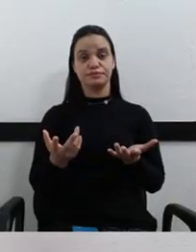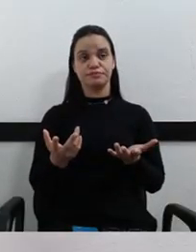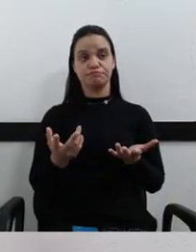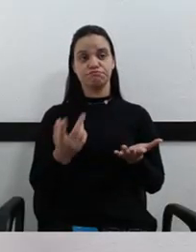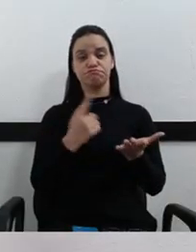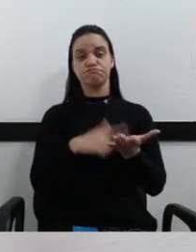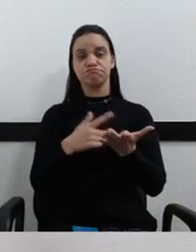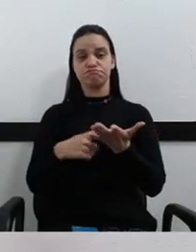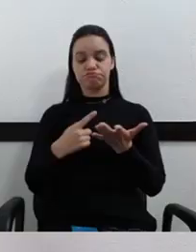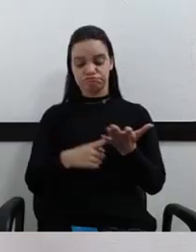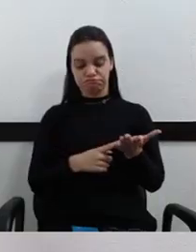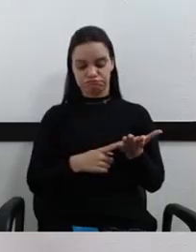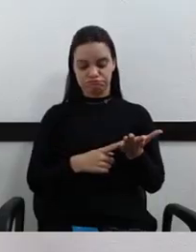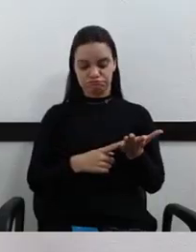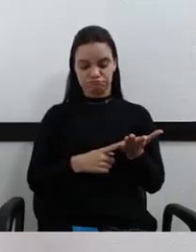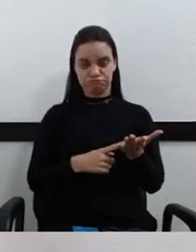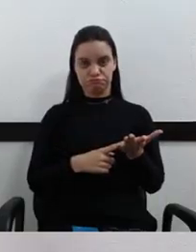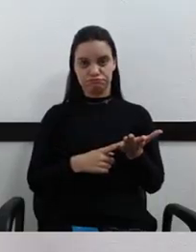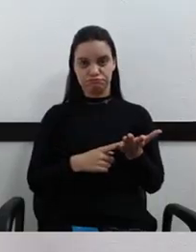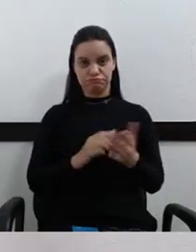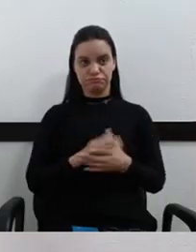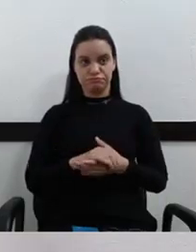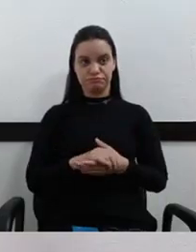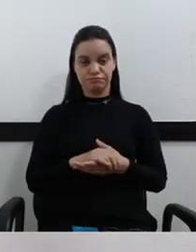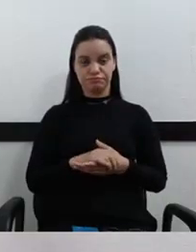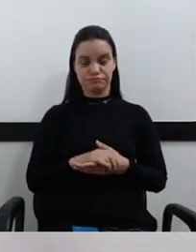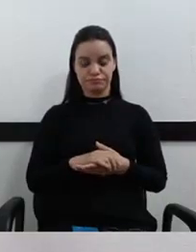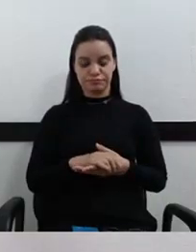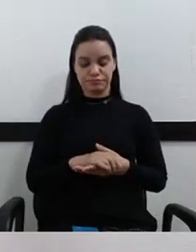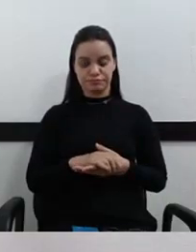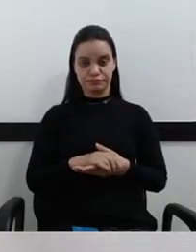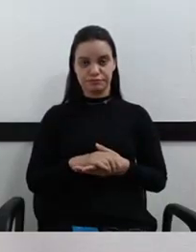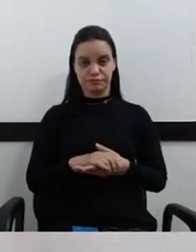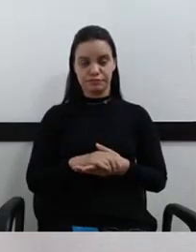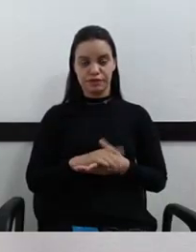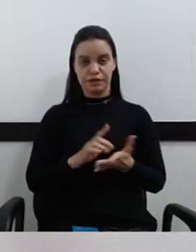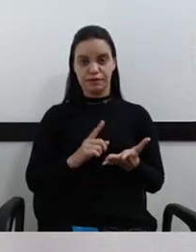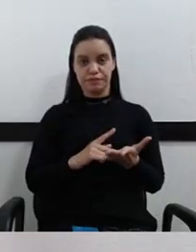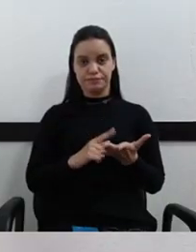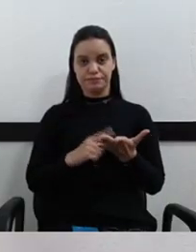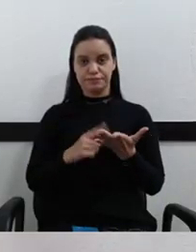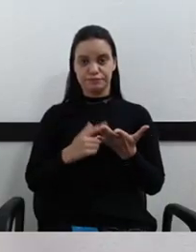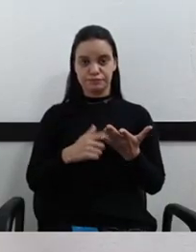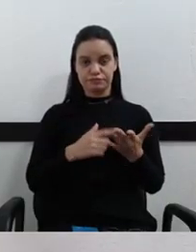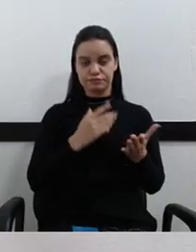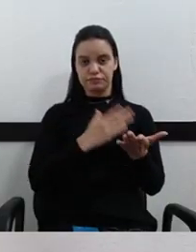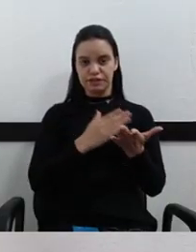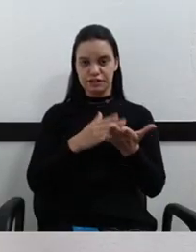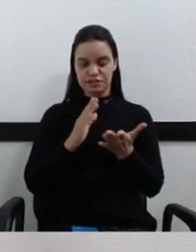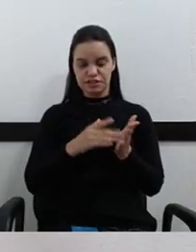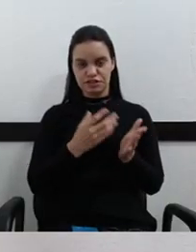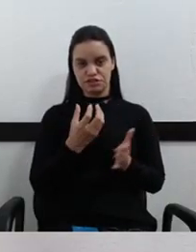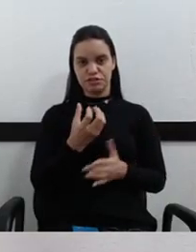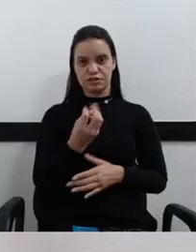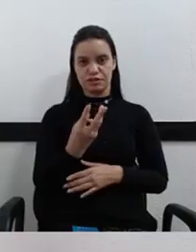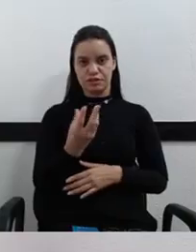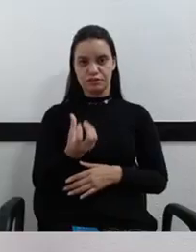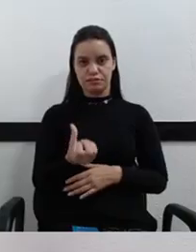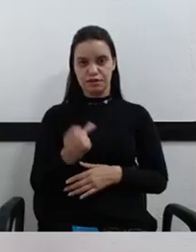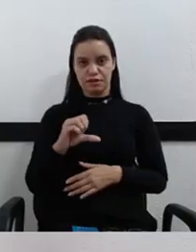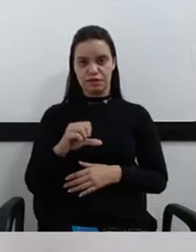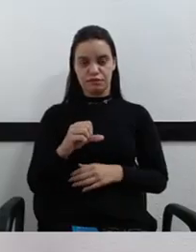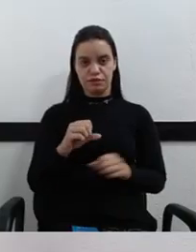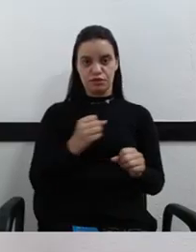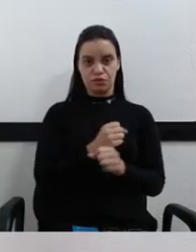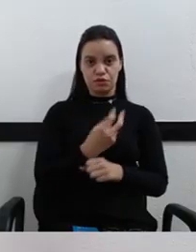cumprimento travou de novo. Quem cumprimenta os requisitos da deliberação 369 de